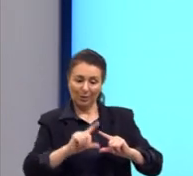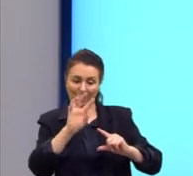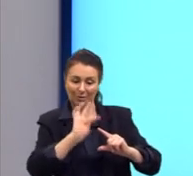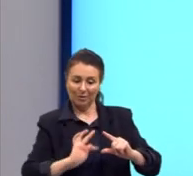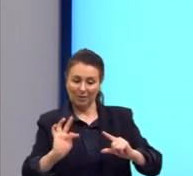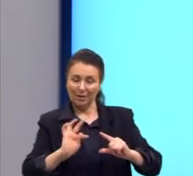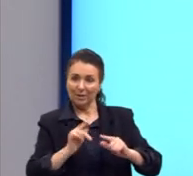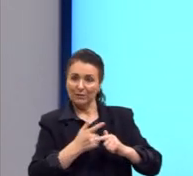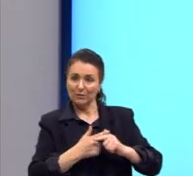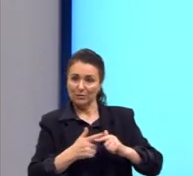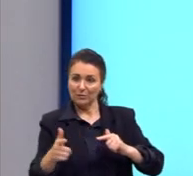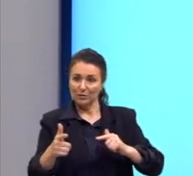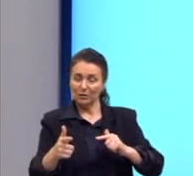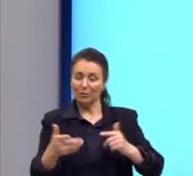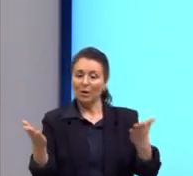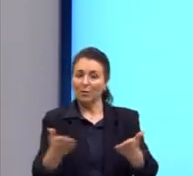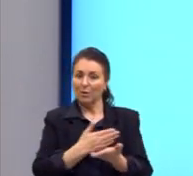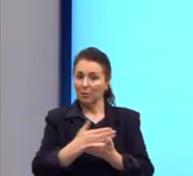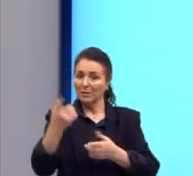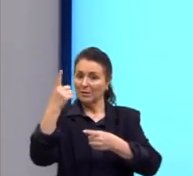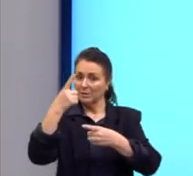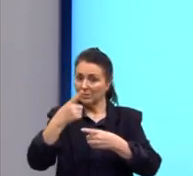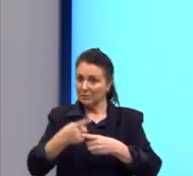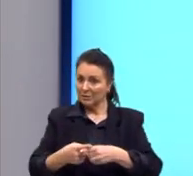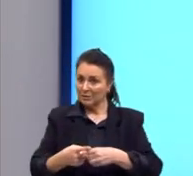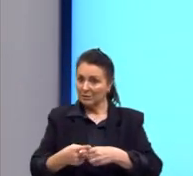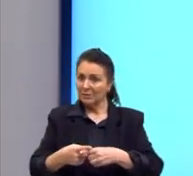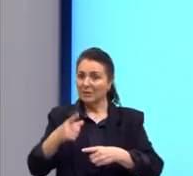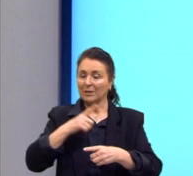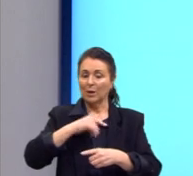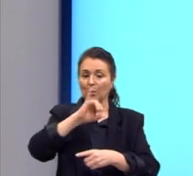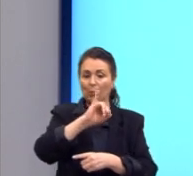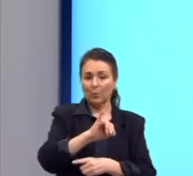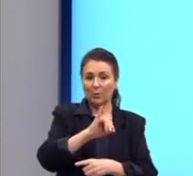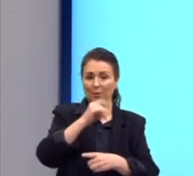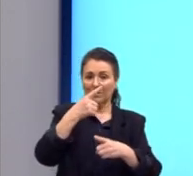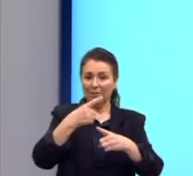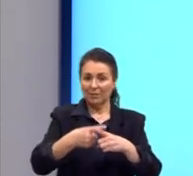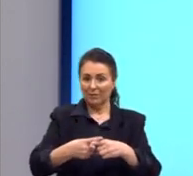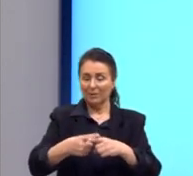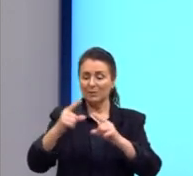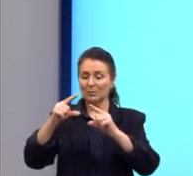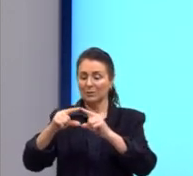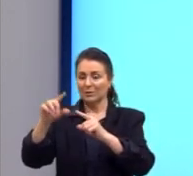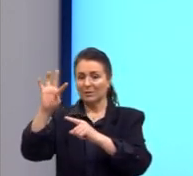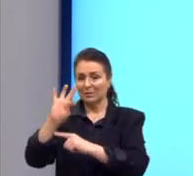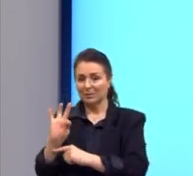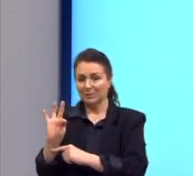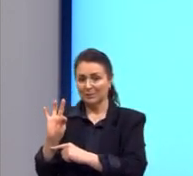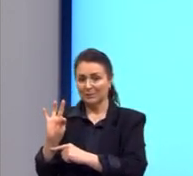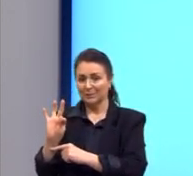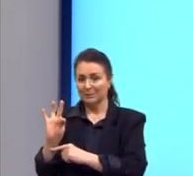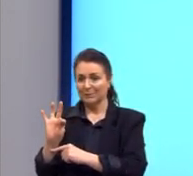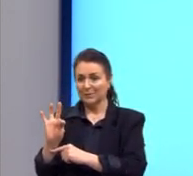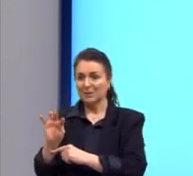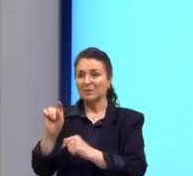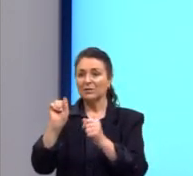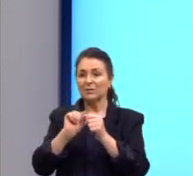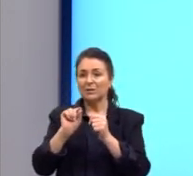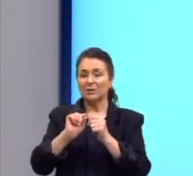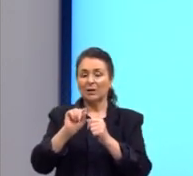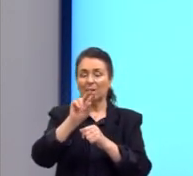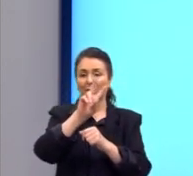tar dividindo e multiplicando né E aí a gente tem essa relação aqui a gente pega né